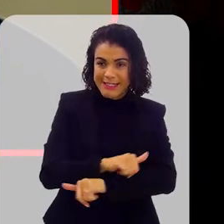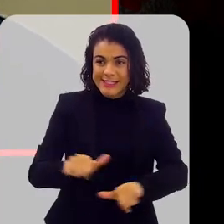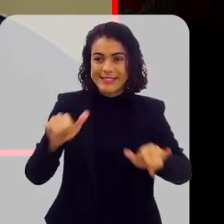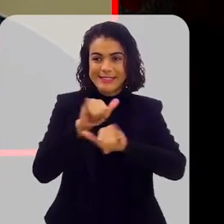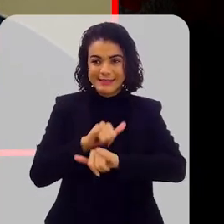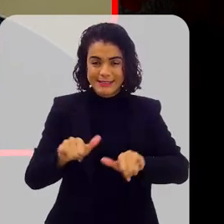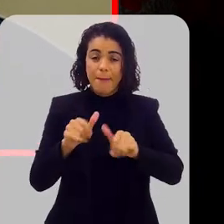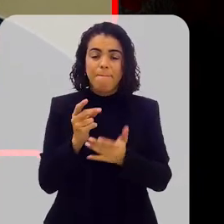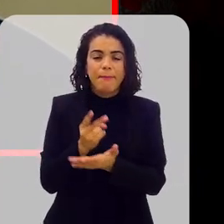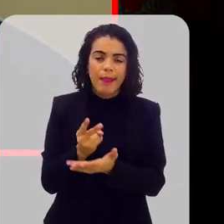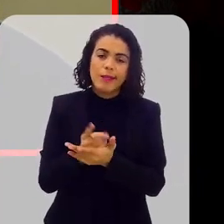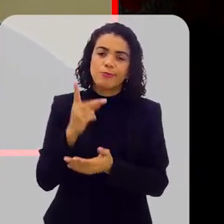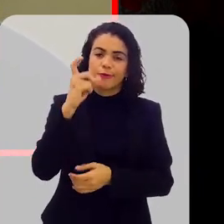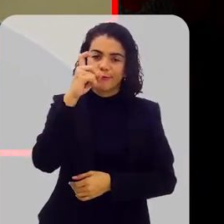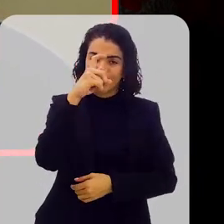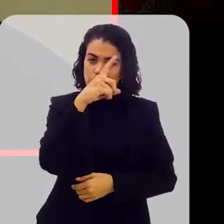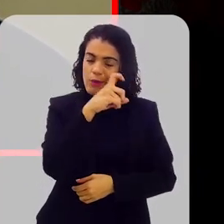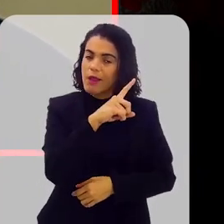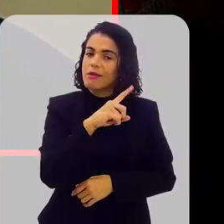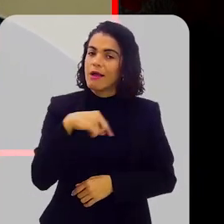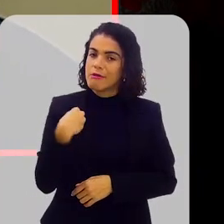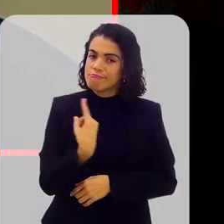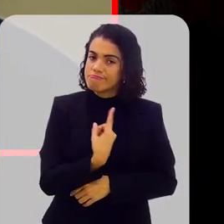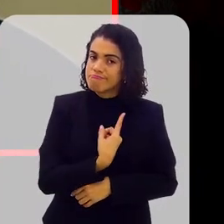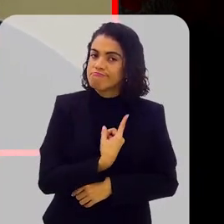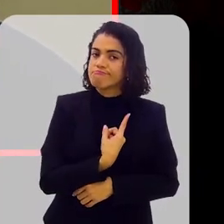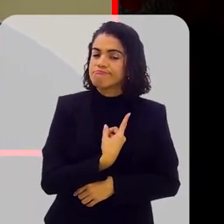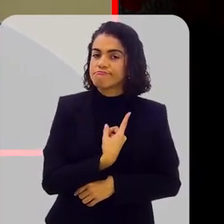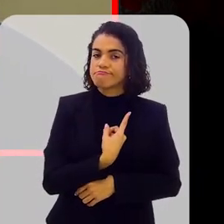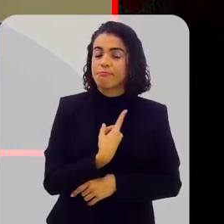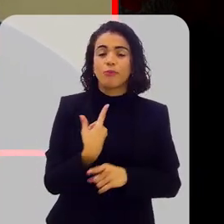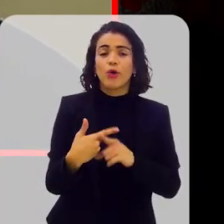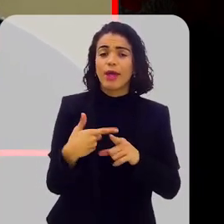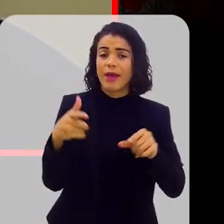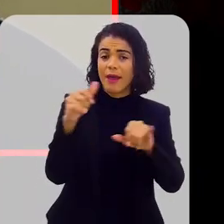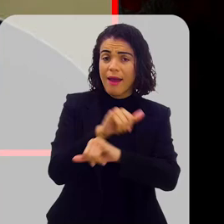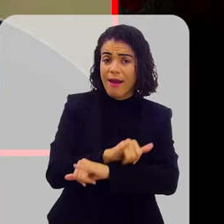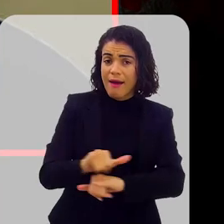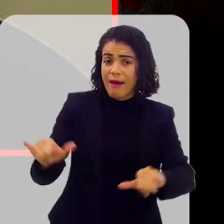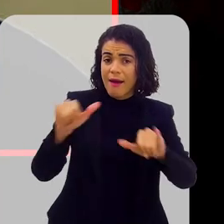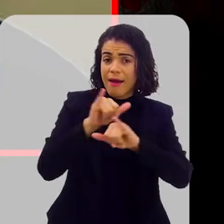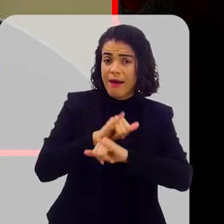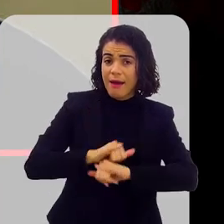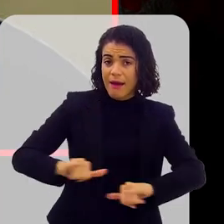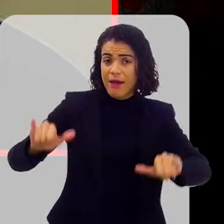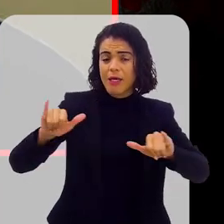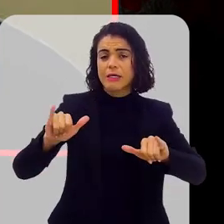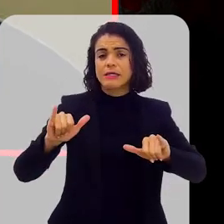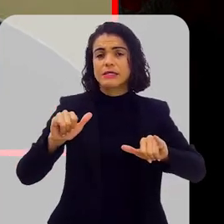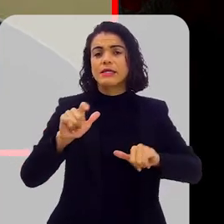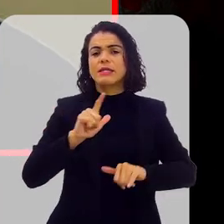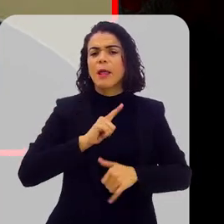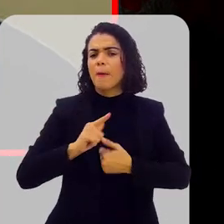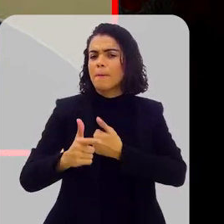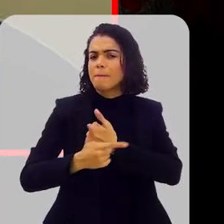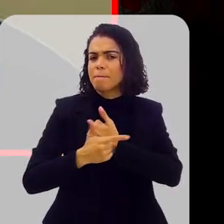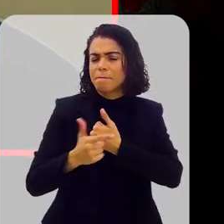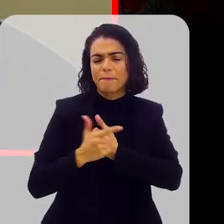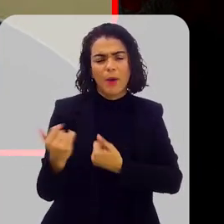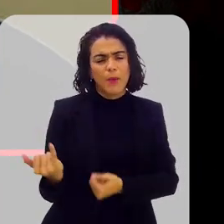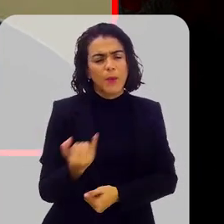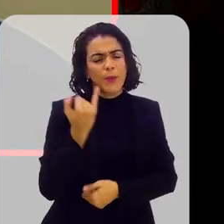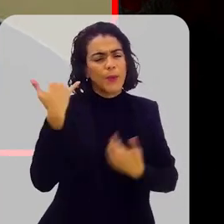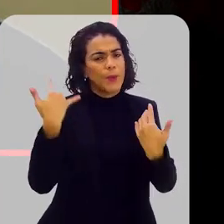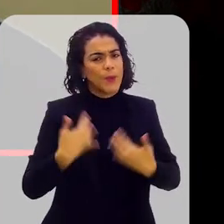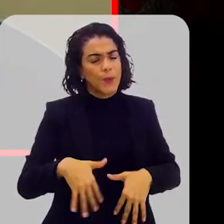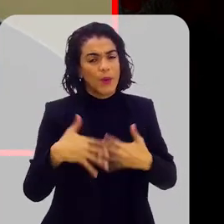né? Mesmo com toda a dificuldade que a gente está falando, eu acho que você, a campanha, ela tem